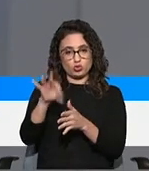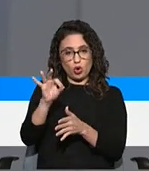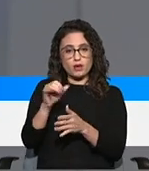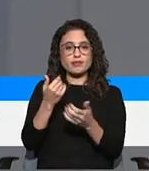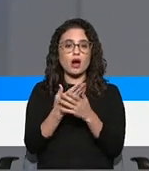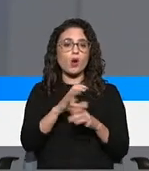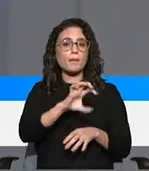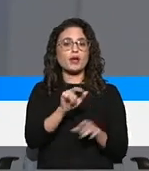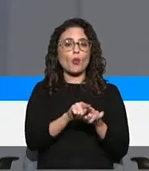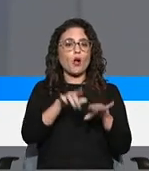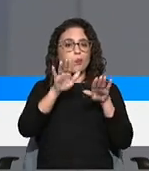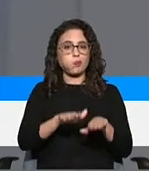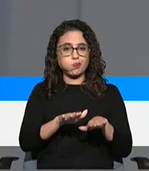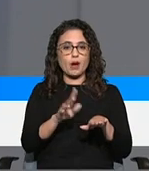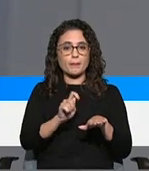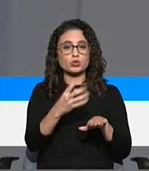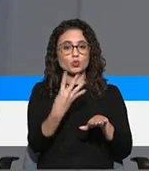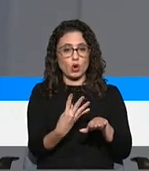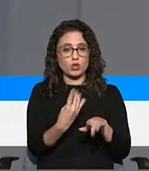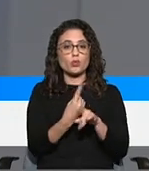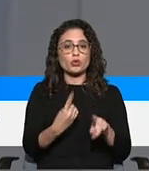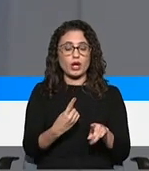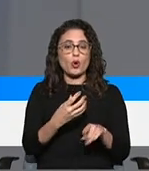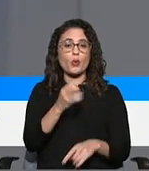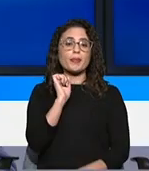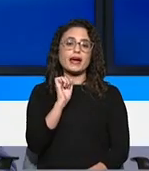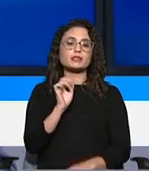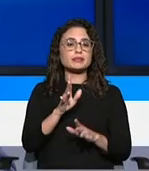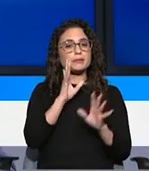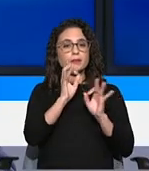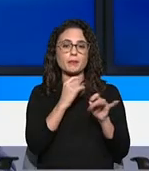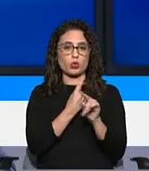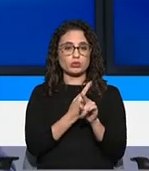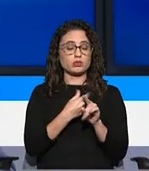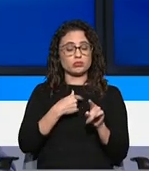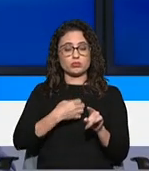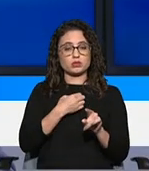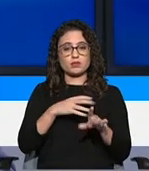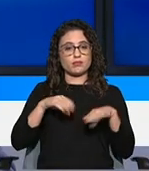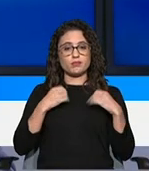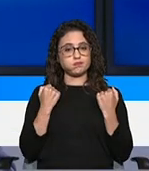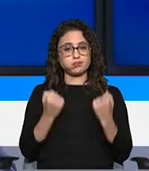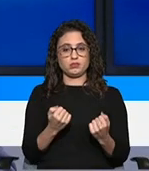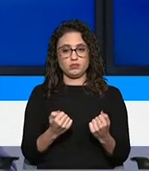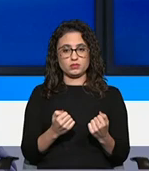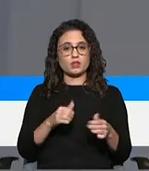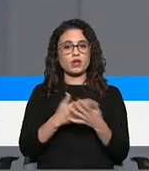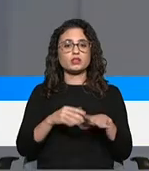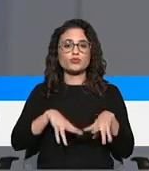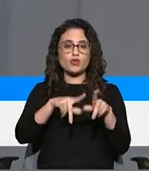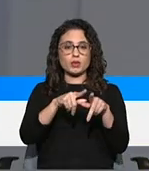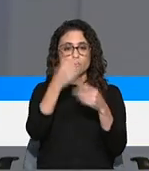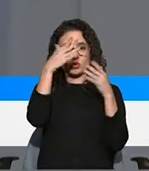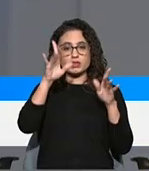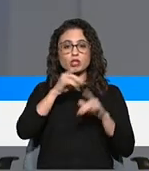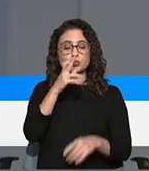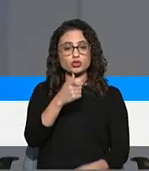4 meses porque o partido socialista tem que arrumar a casa e isso é uma coisa que nós consideramos inaceitável para o desenvolvimento da Democracia da resposta dos portugueses